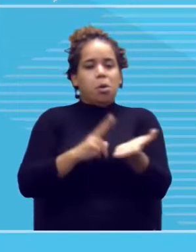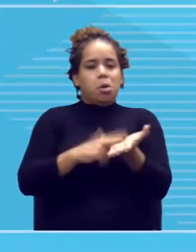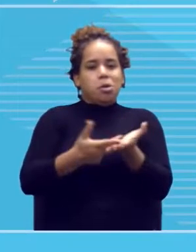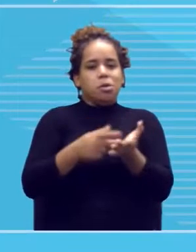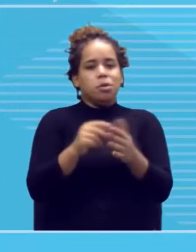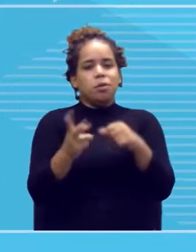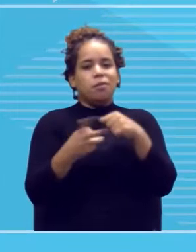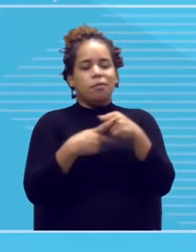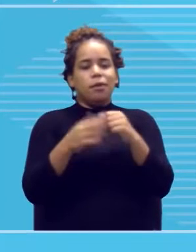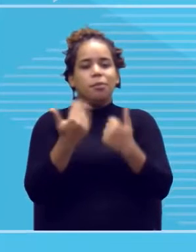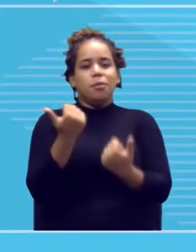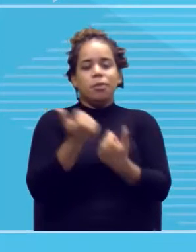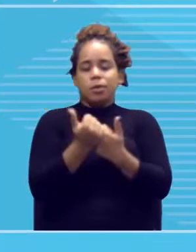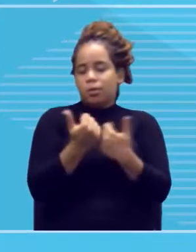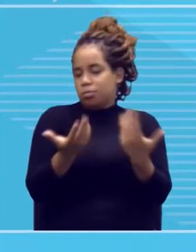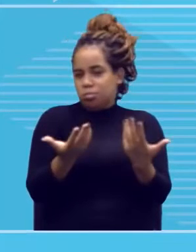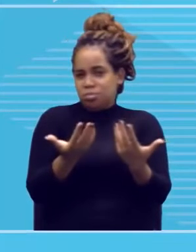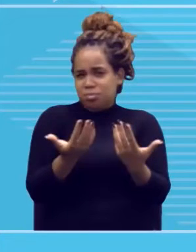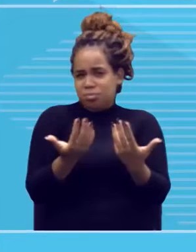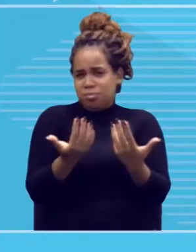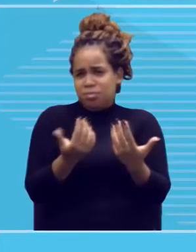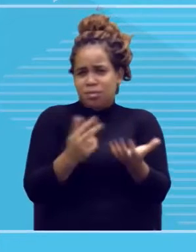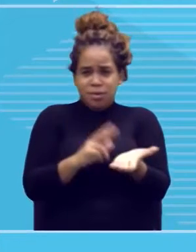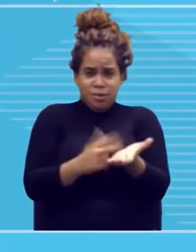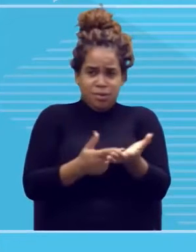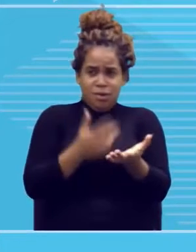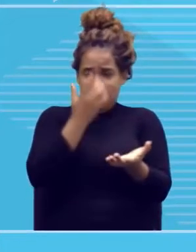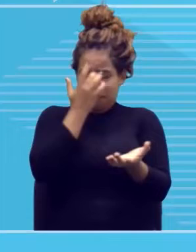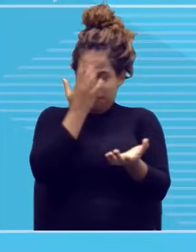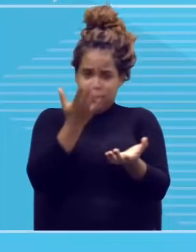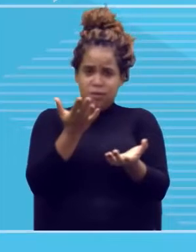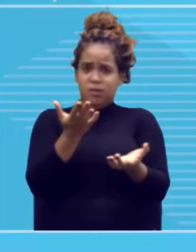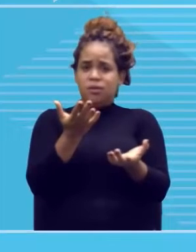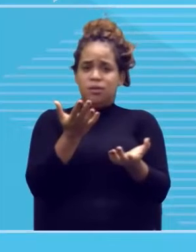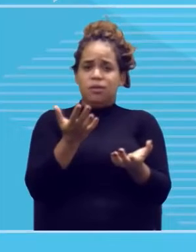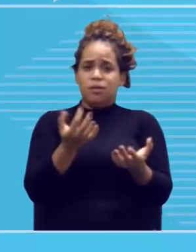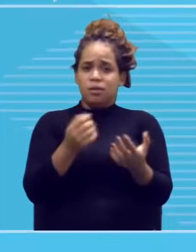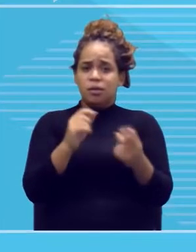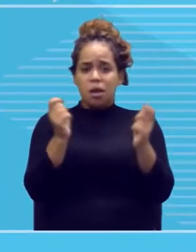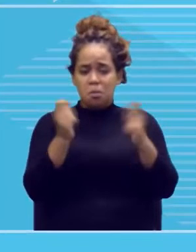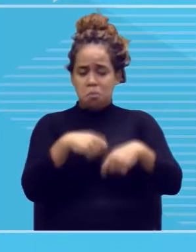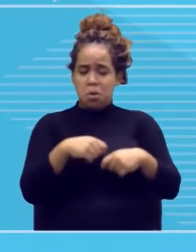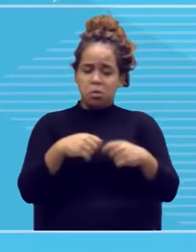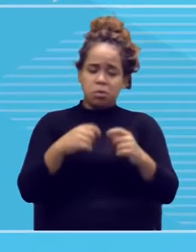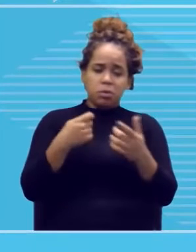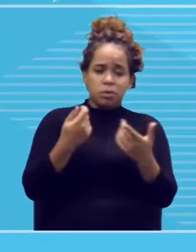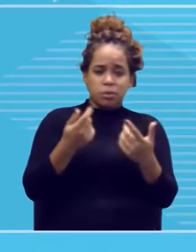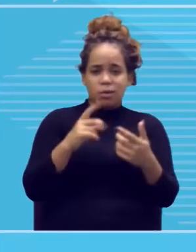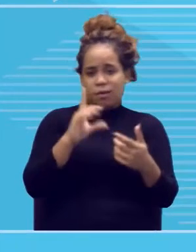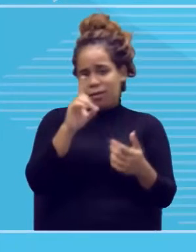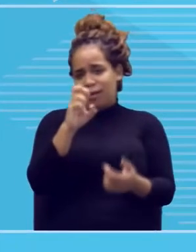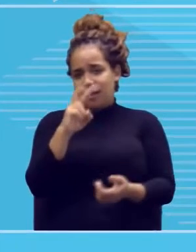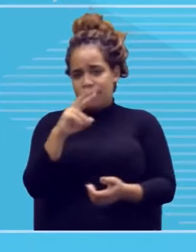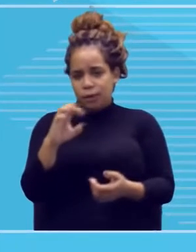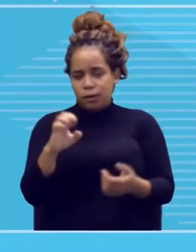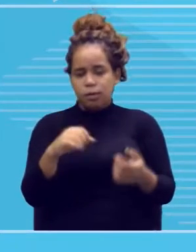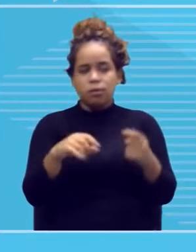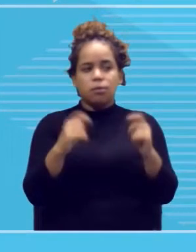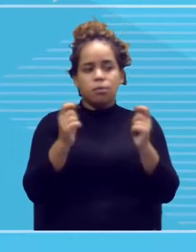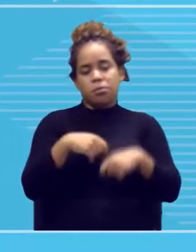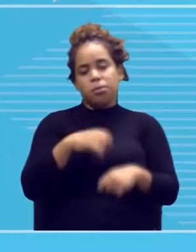desse verbo modal quer traduzia vai ser fácil só colocar um desses pode deve poderia deveria estar resolvido